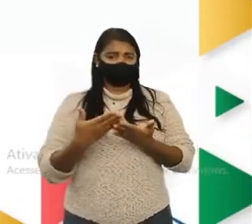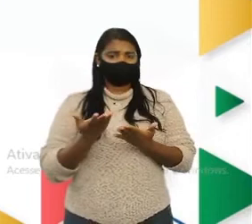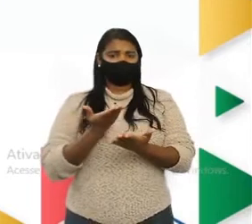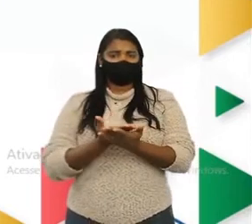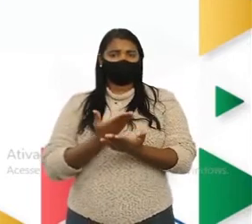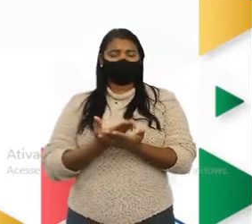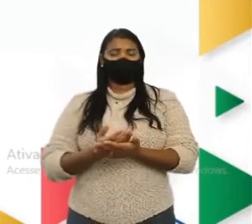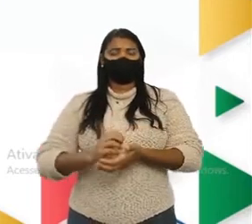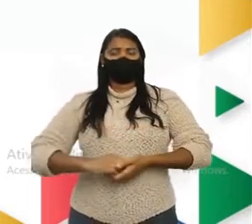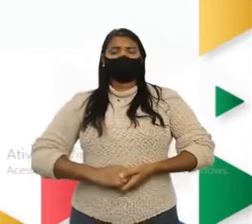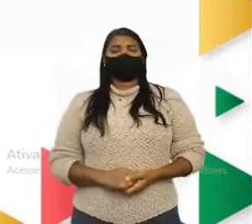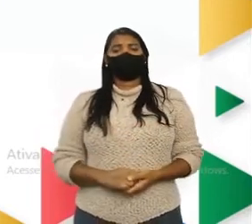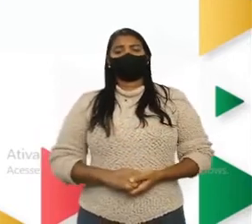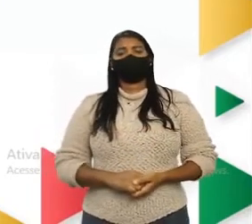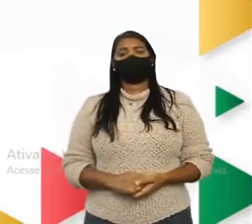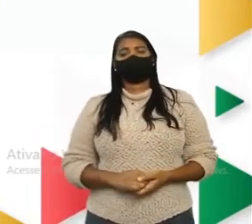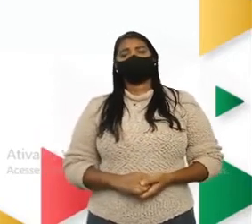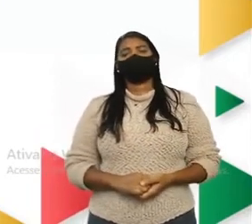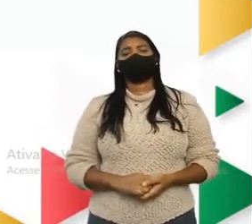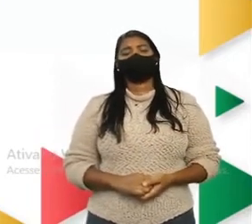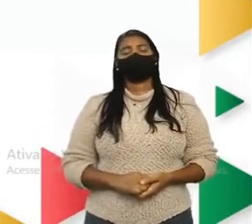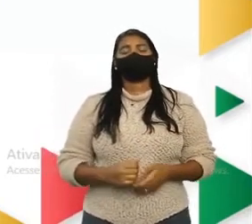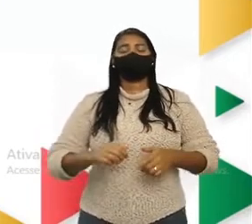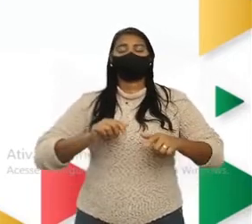é que o